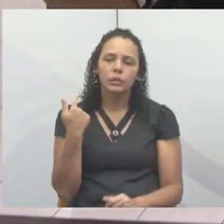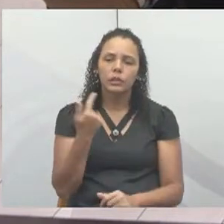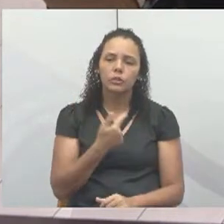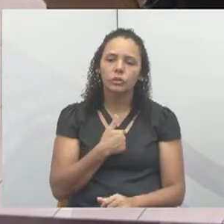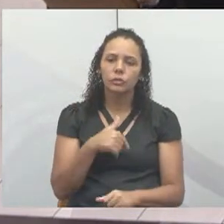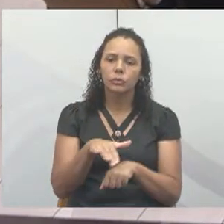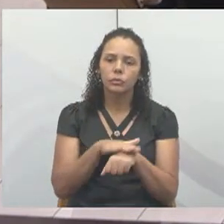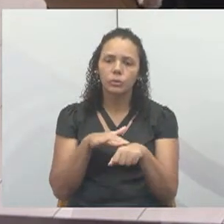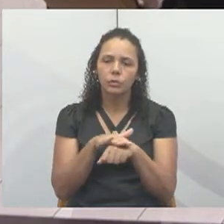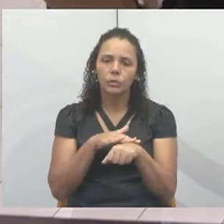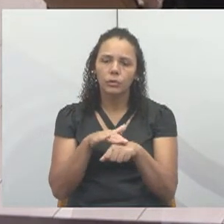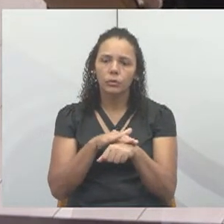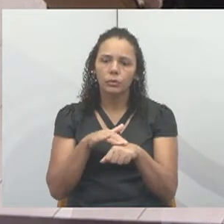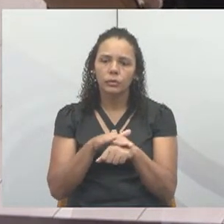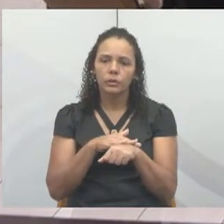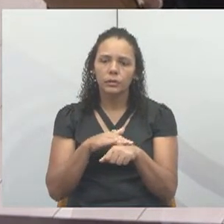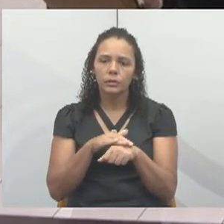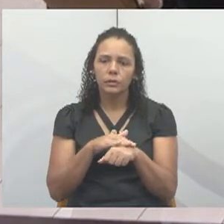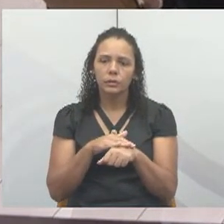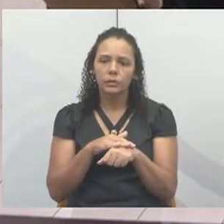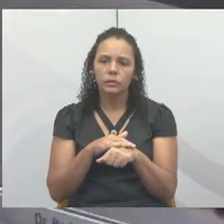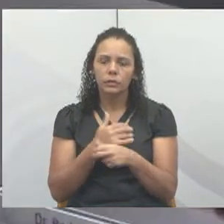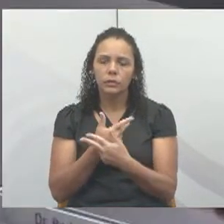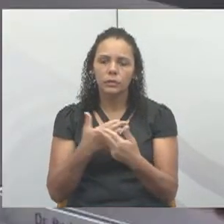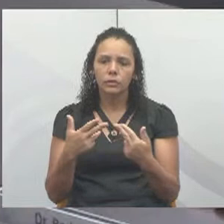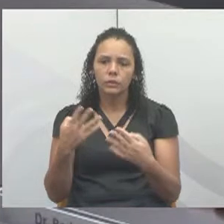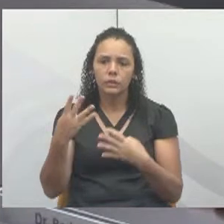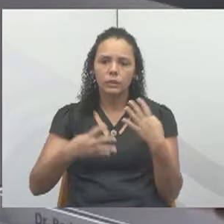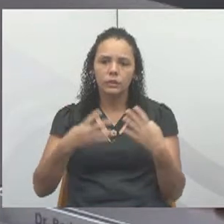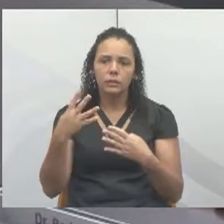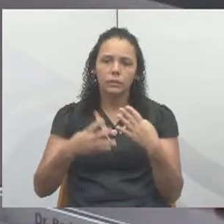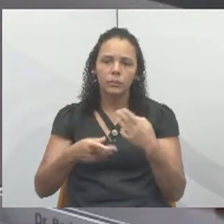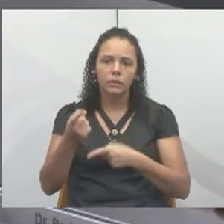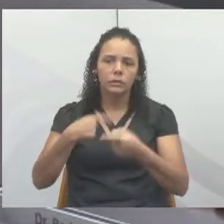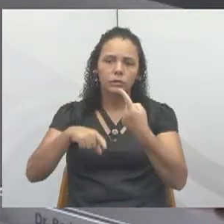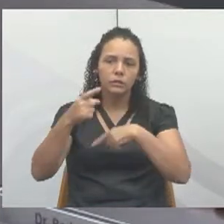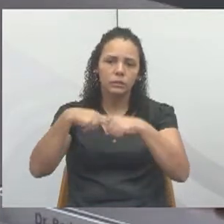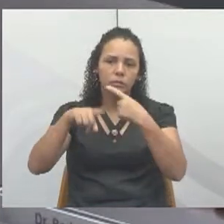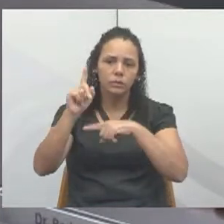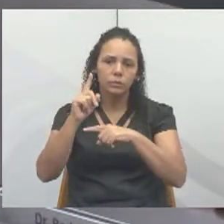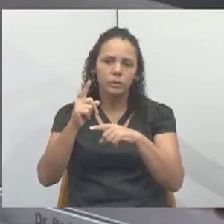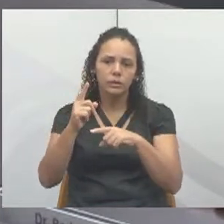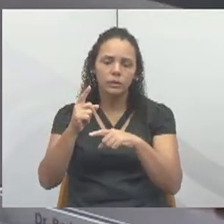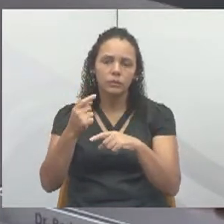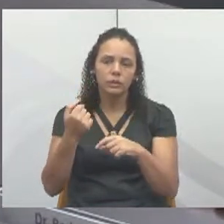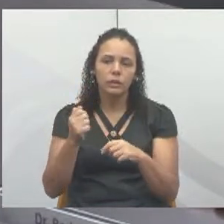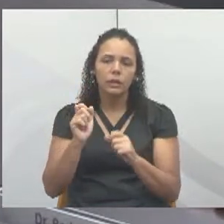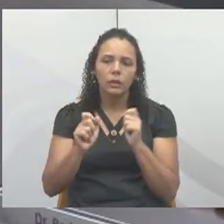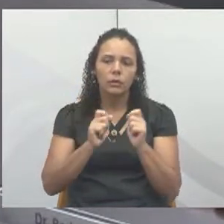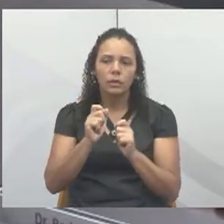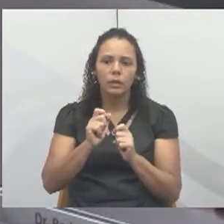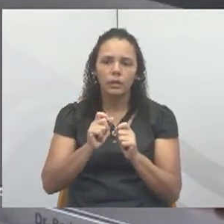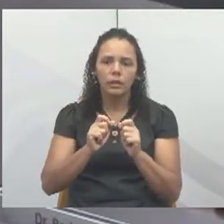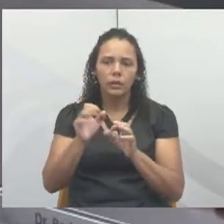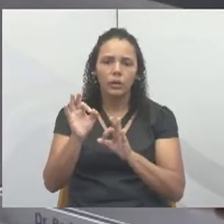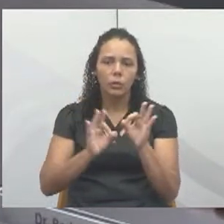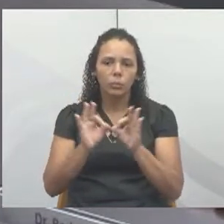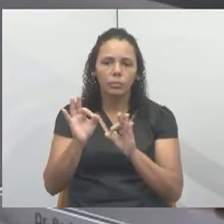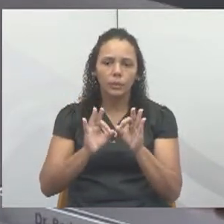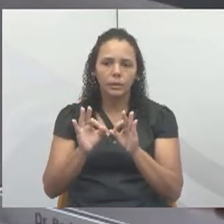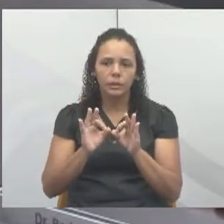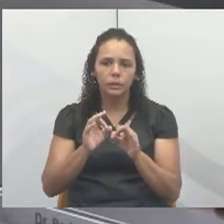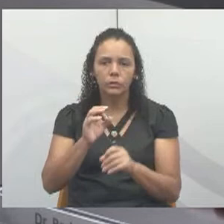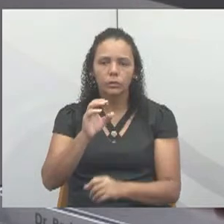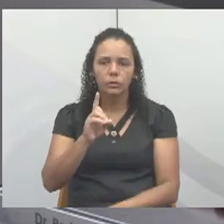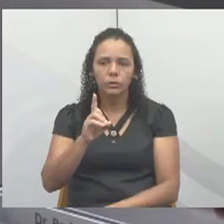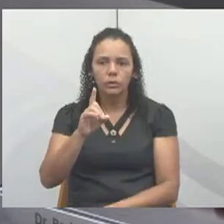eu acho que algo que atravanca o desenvolvimento da cidade é esse plano diretor parado aí desde 2003.